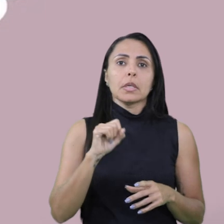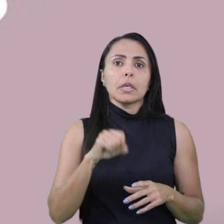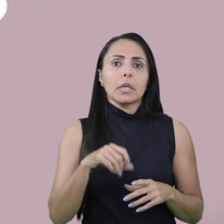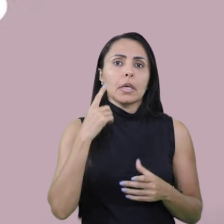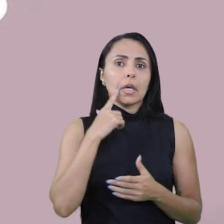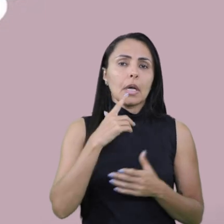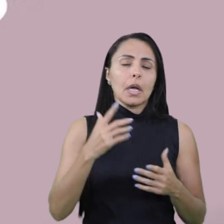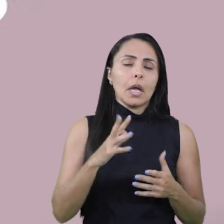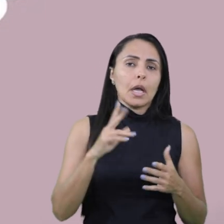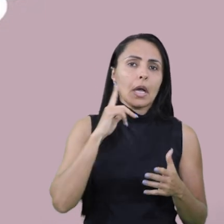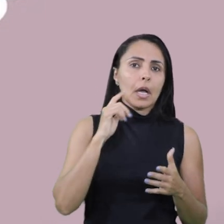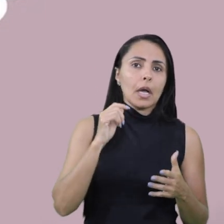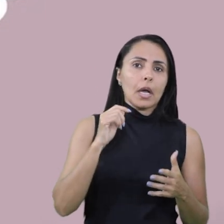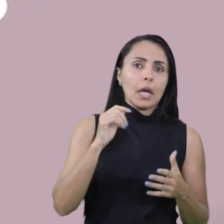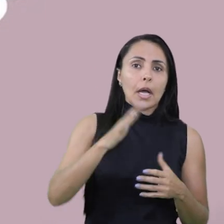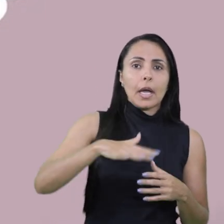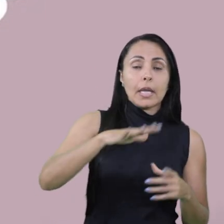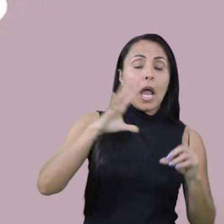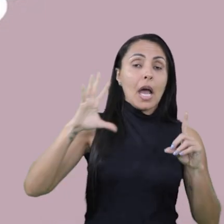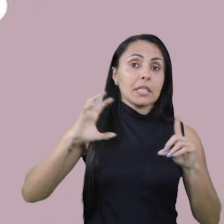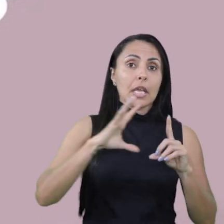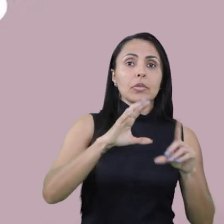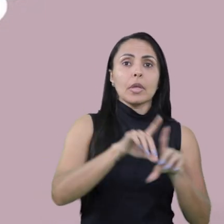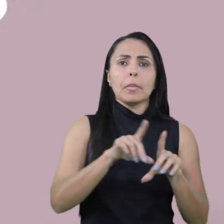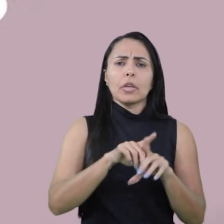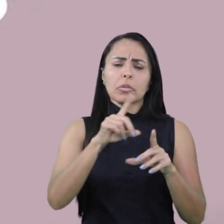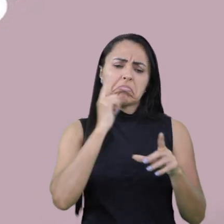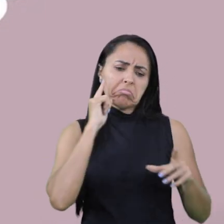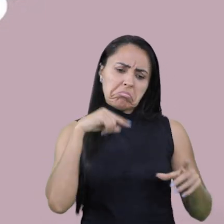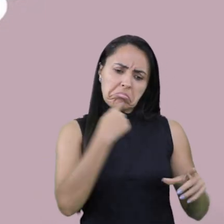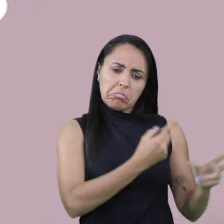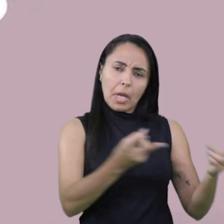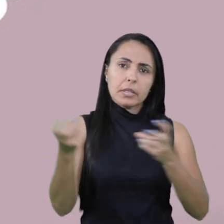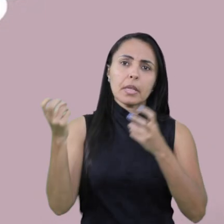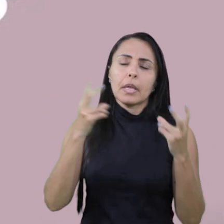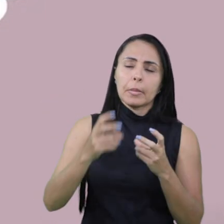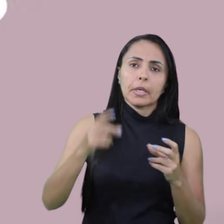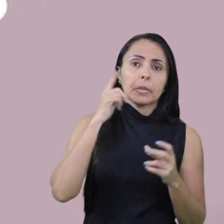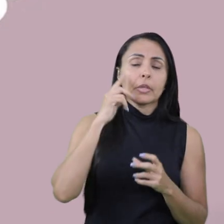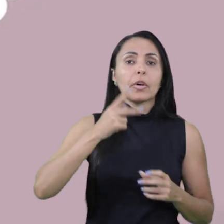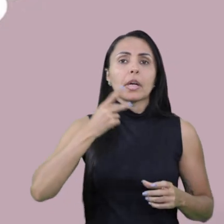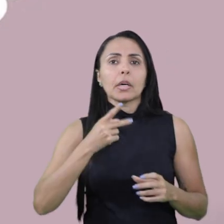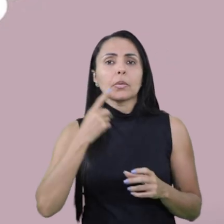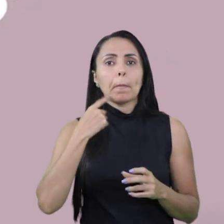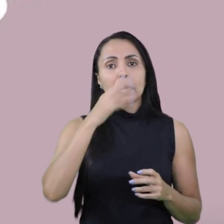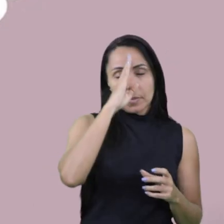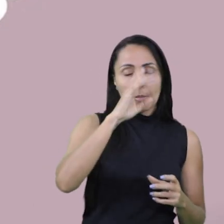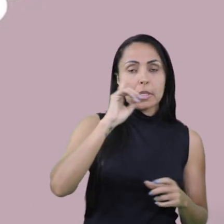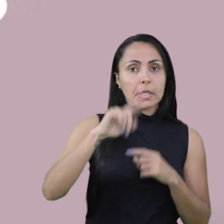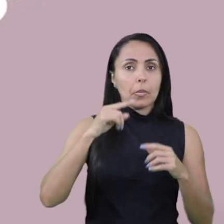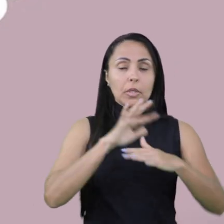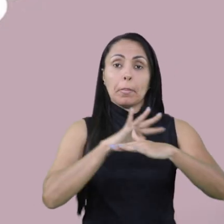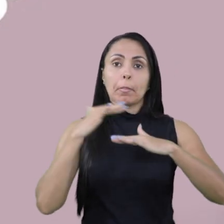a Acidentes e Assédio, tá? E aí a gente está percebendo que muito está se falando, principalmente depois da pandemia